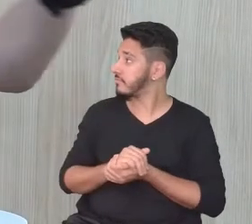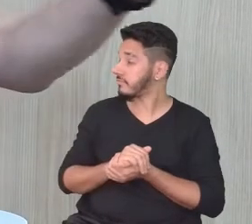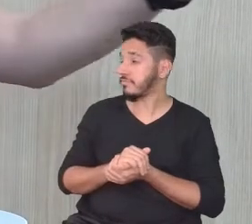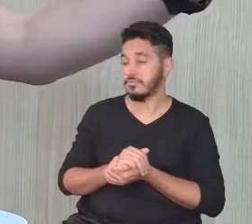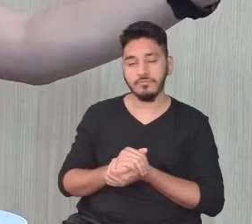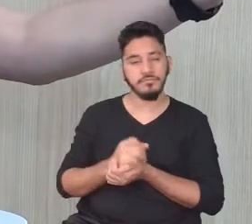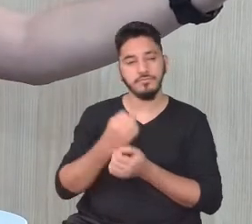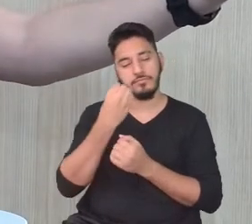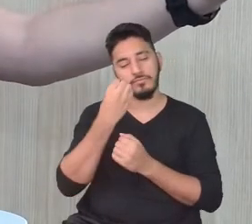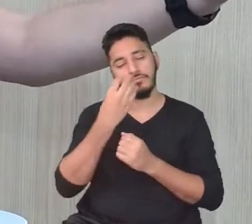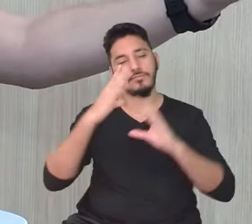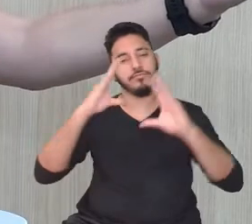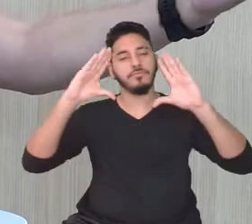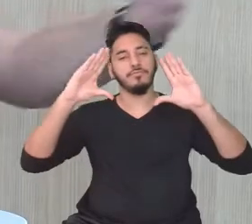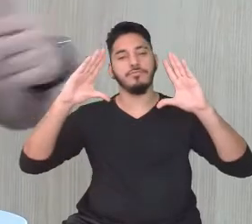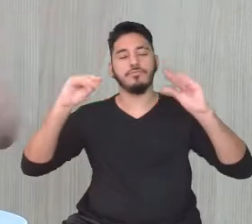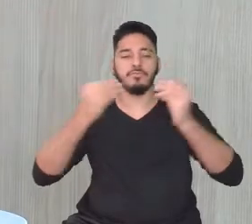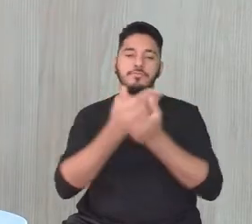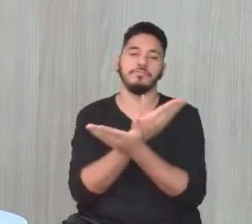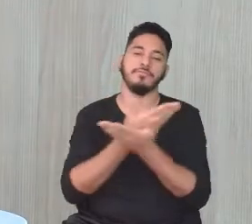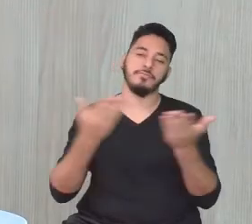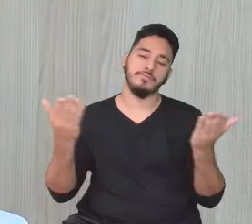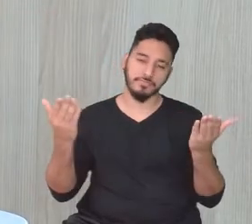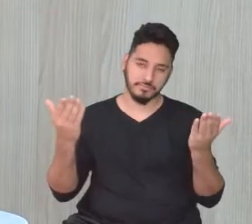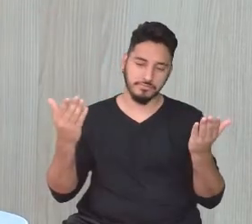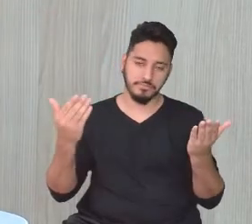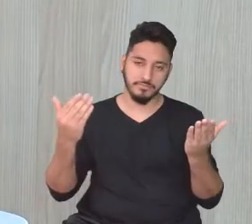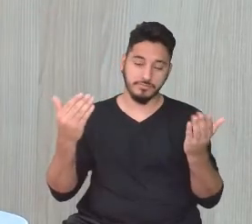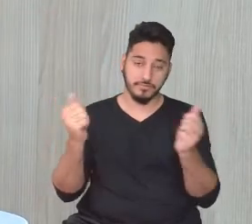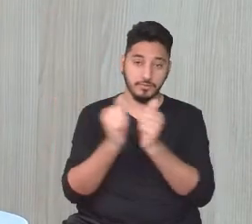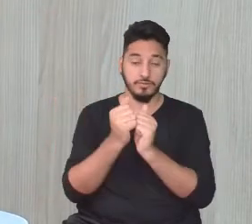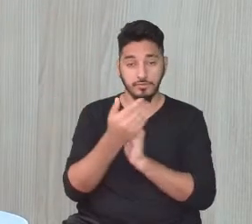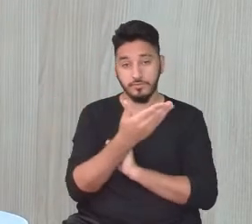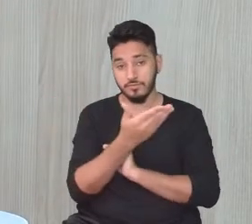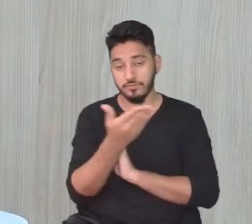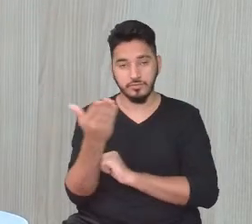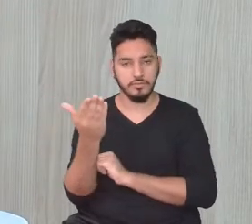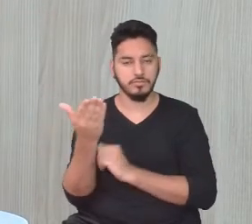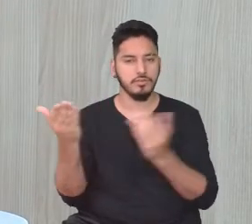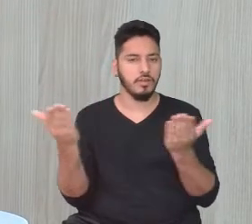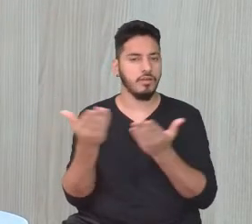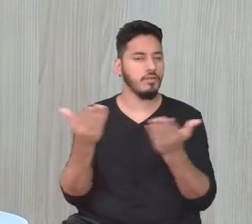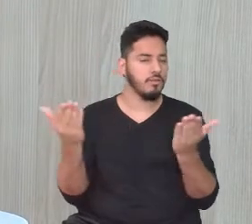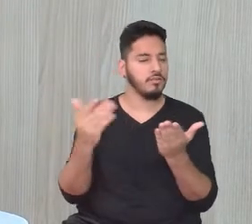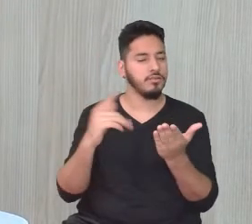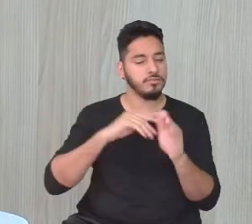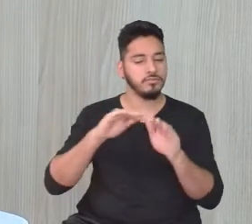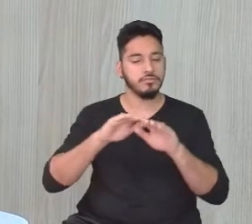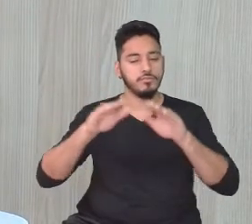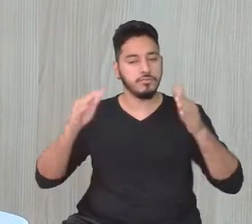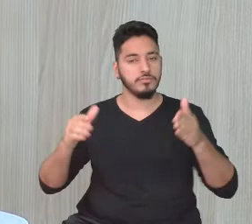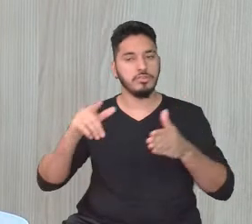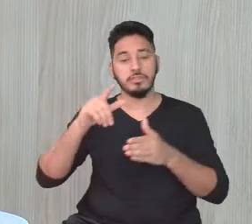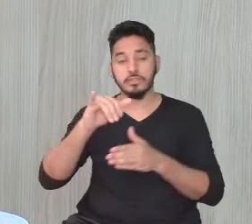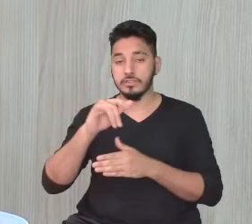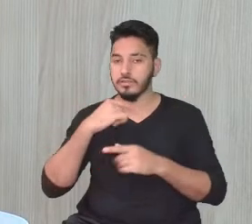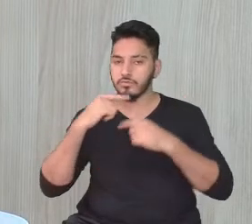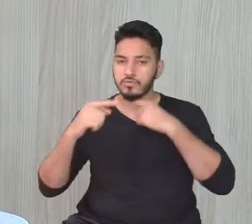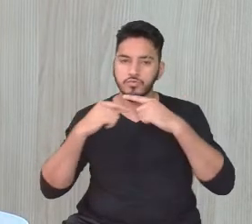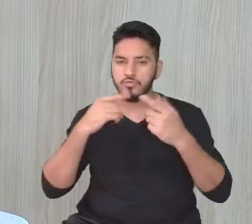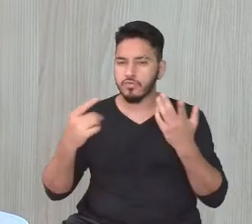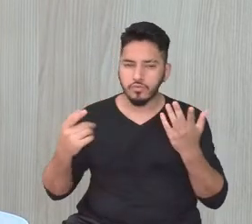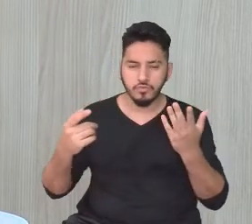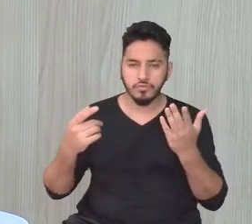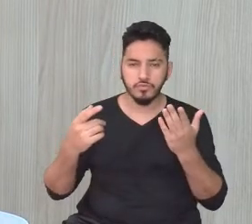boa noite agora aproveita meu povo querido estou aqui hoje com vocês agora dividindo aqui a bancada tem dúvida que quiser